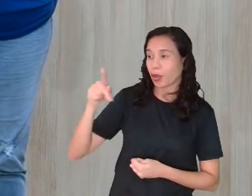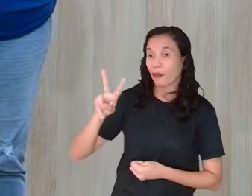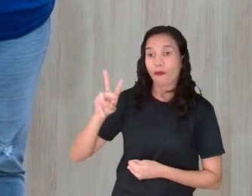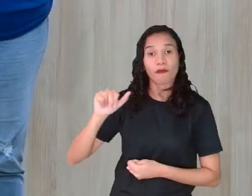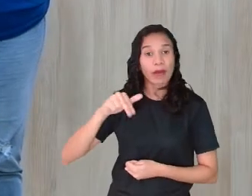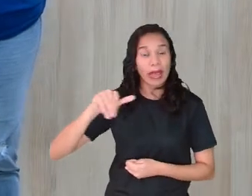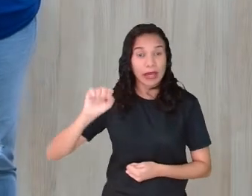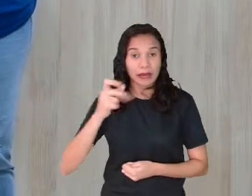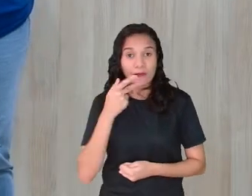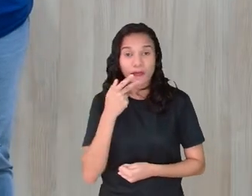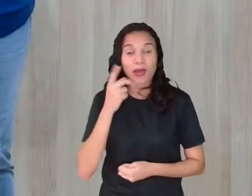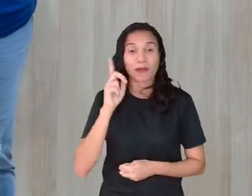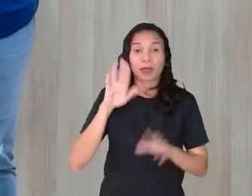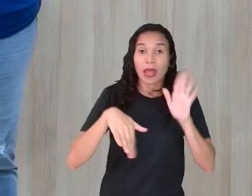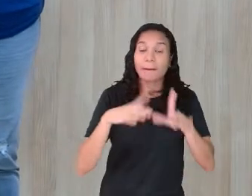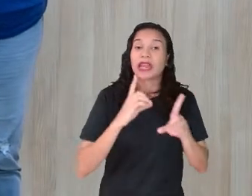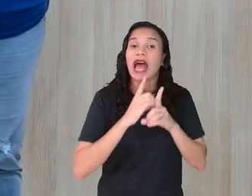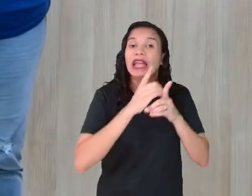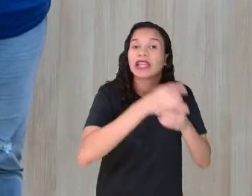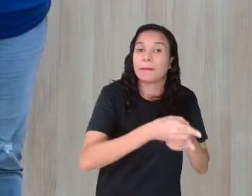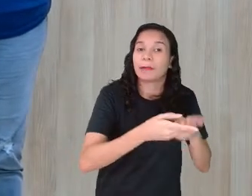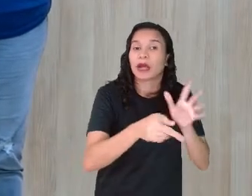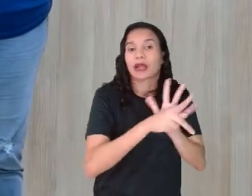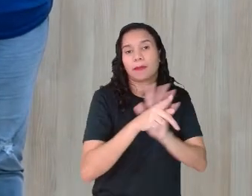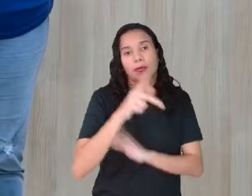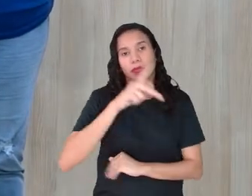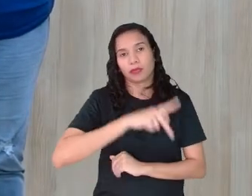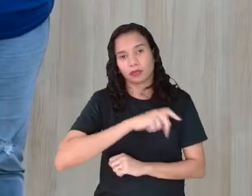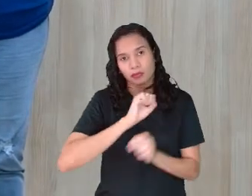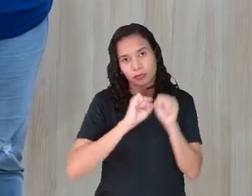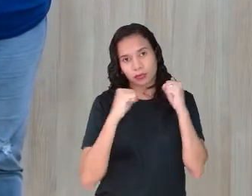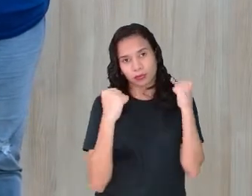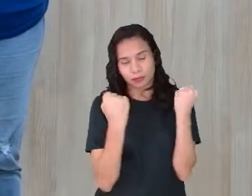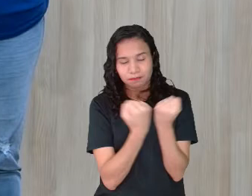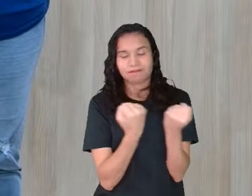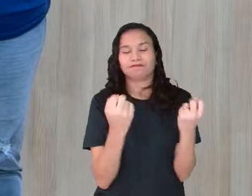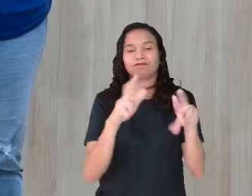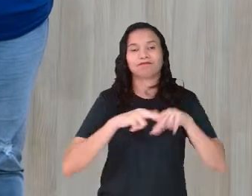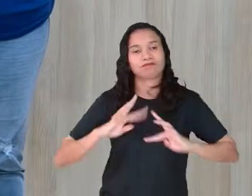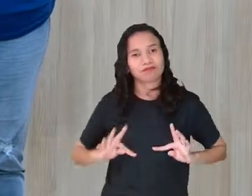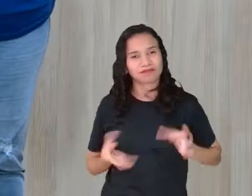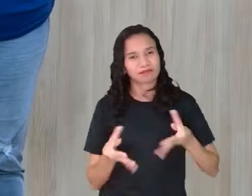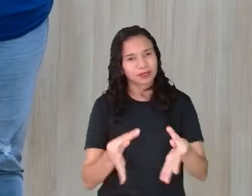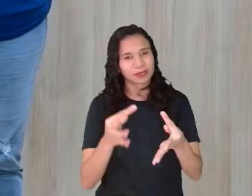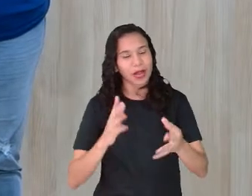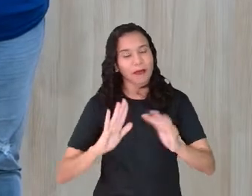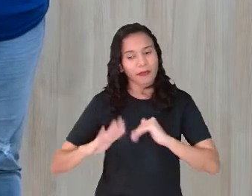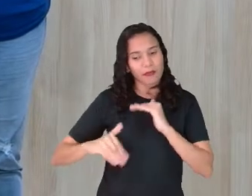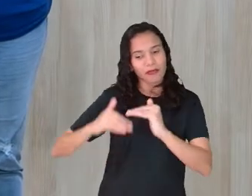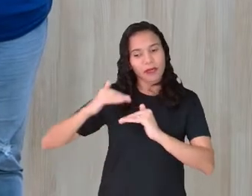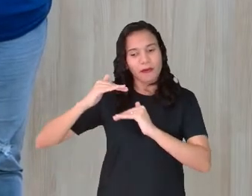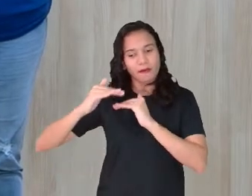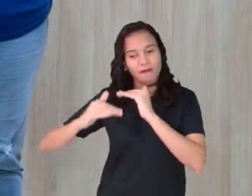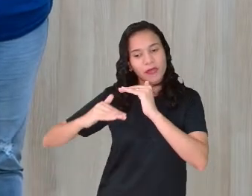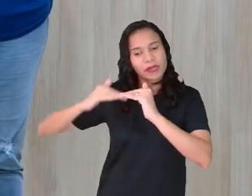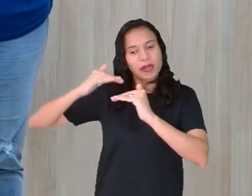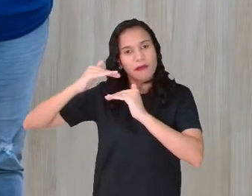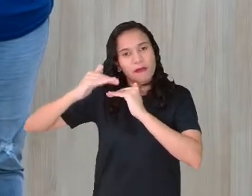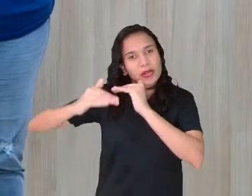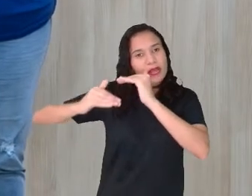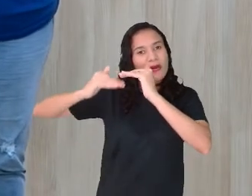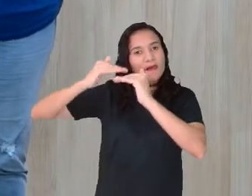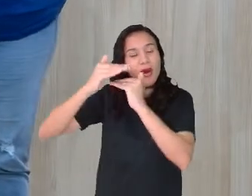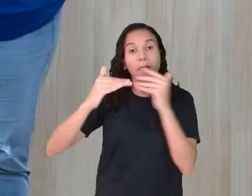é questão de demanda da sociedade, né? Então, a tecnologia, ela vai avançando por conta de